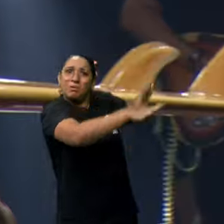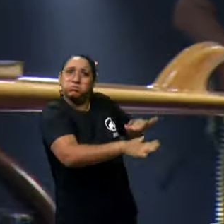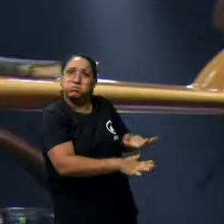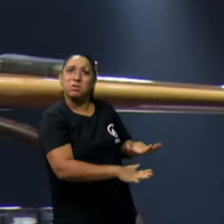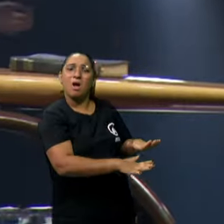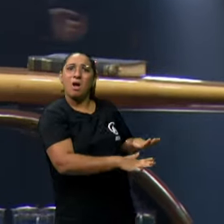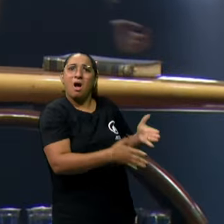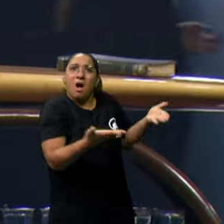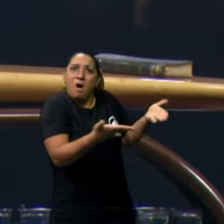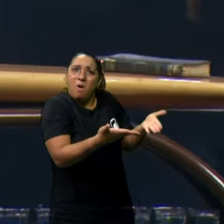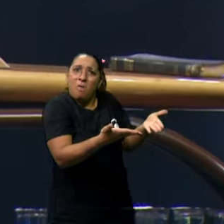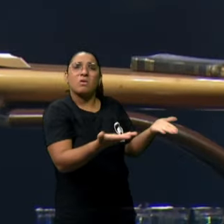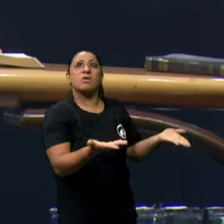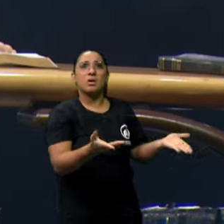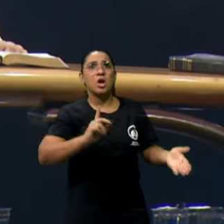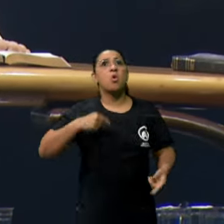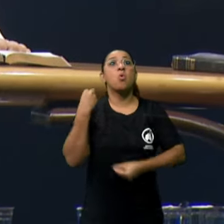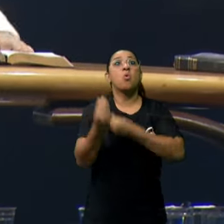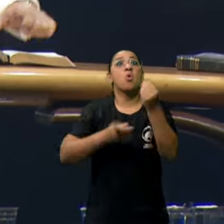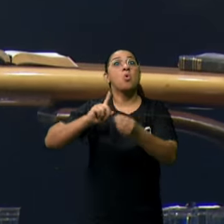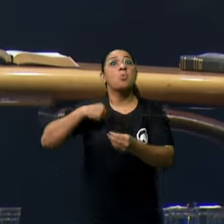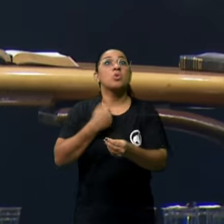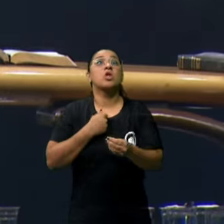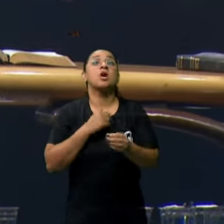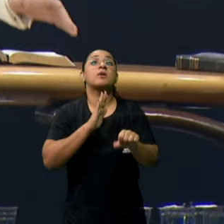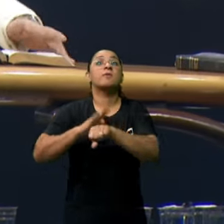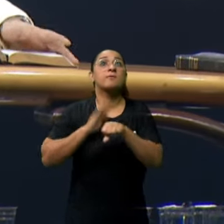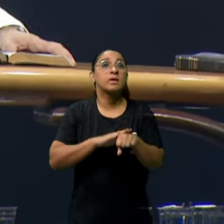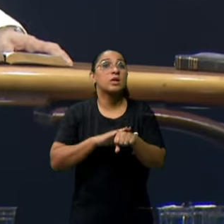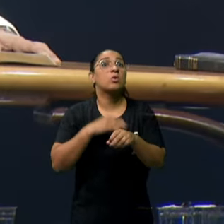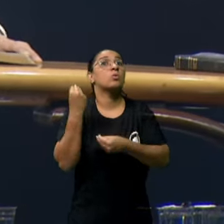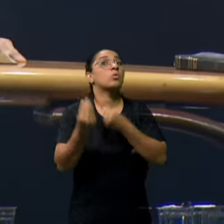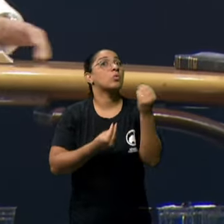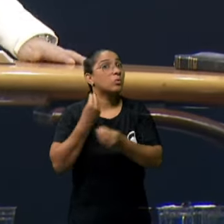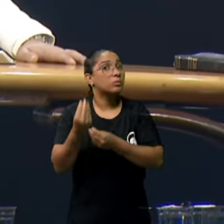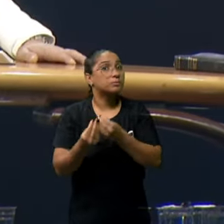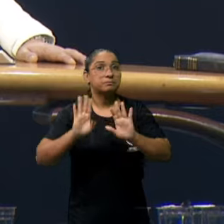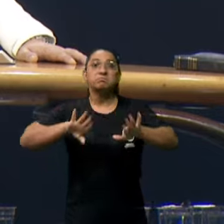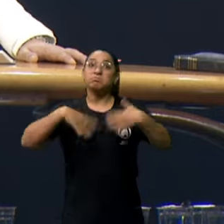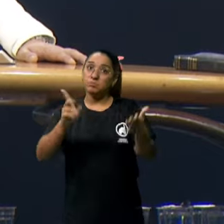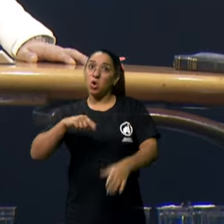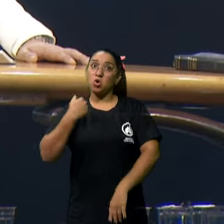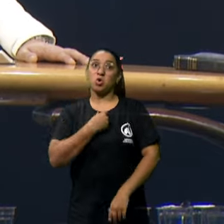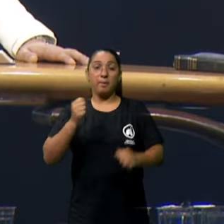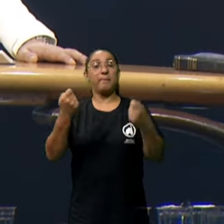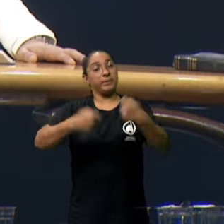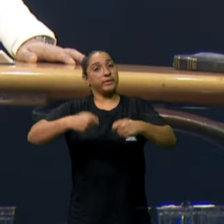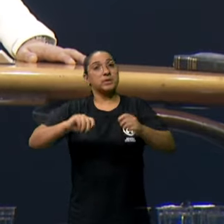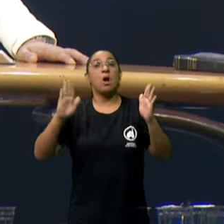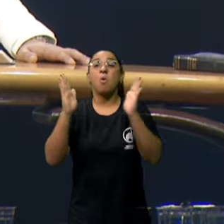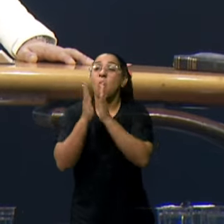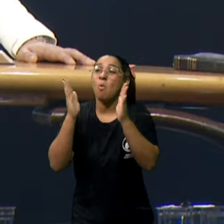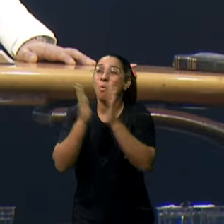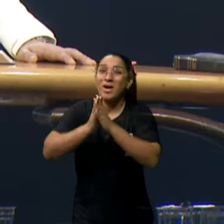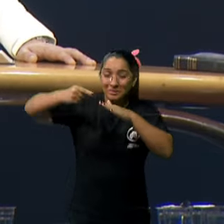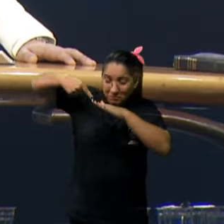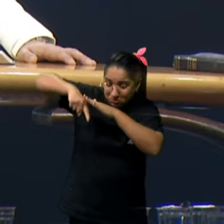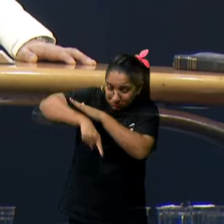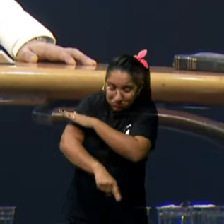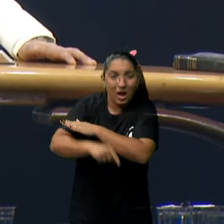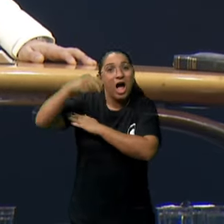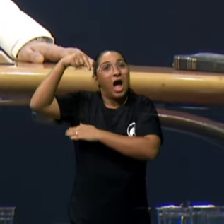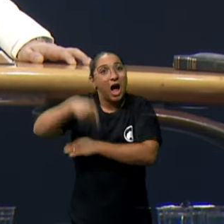como faremos isso trateremos o poder e a manifestação corpórea a glória de Deus